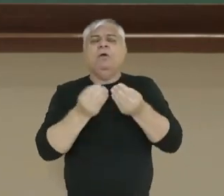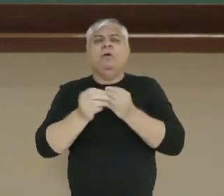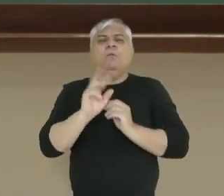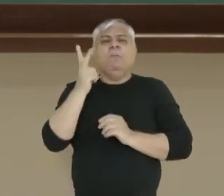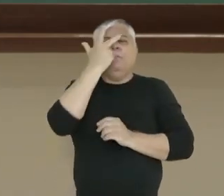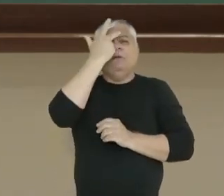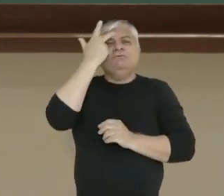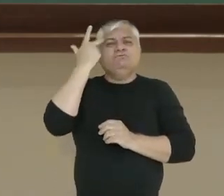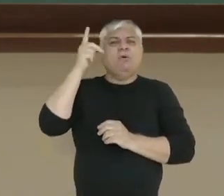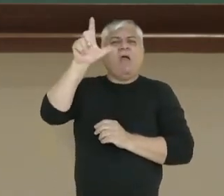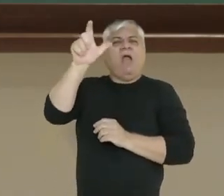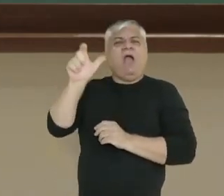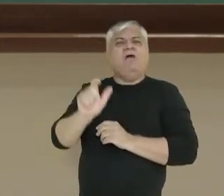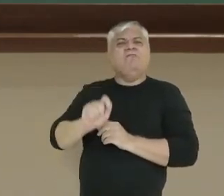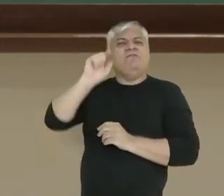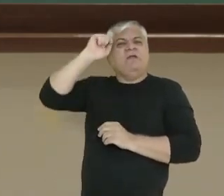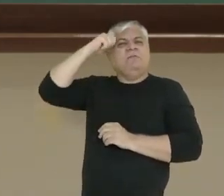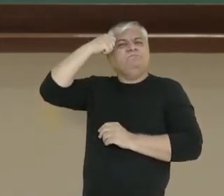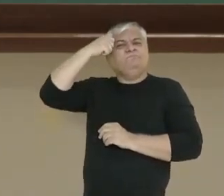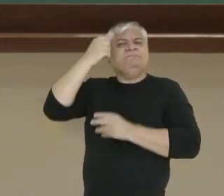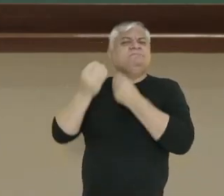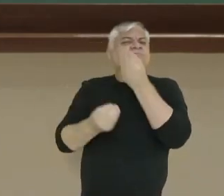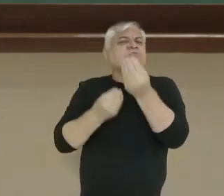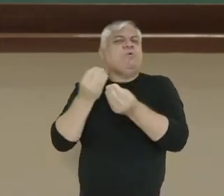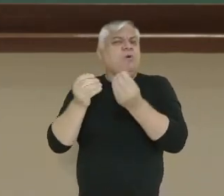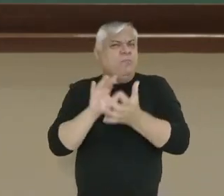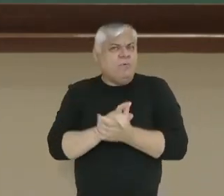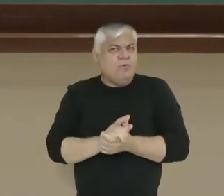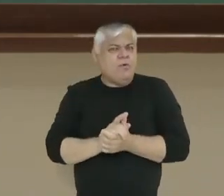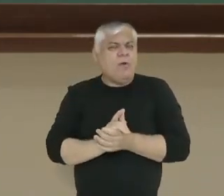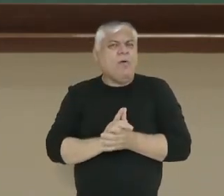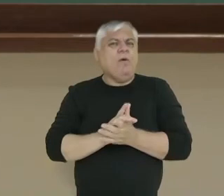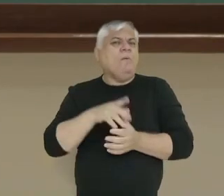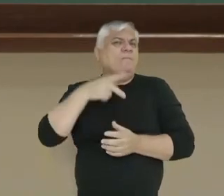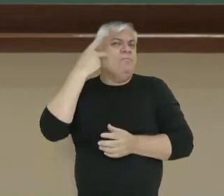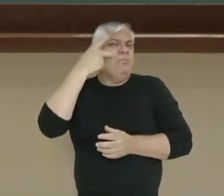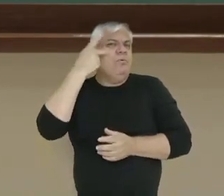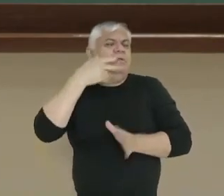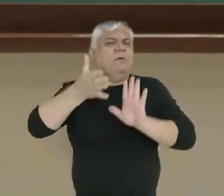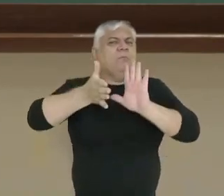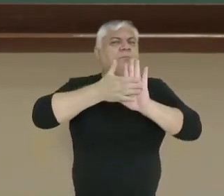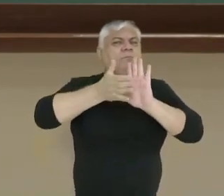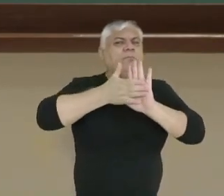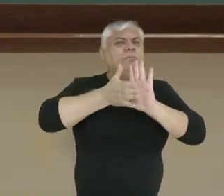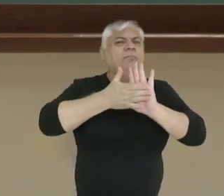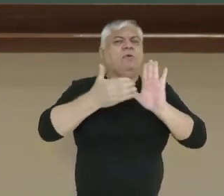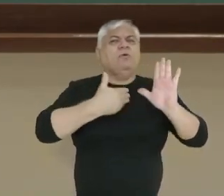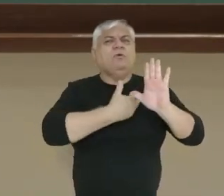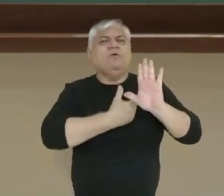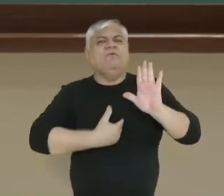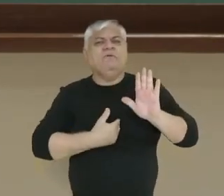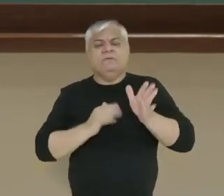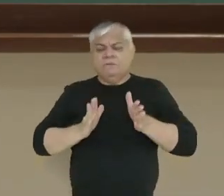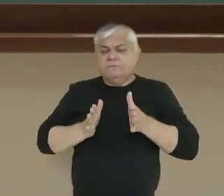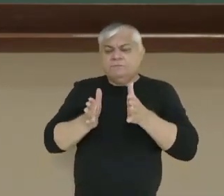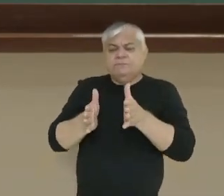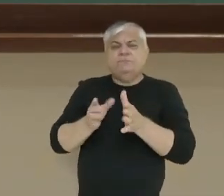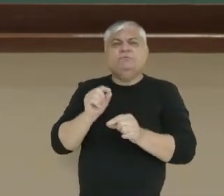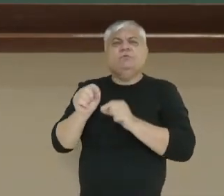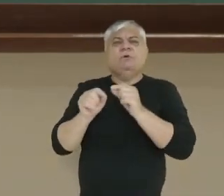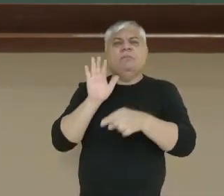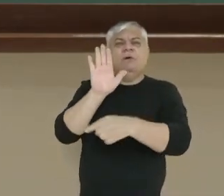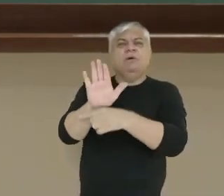que aconteceu toda a política governamental ligada às questões, né,